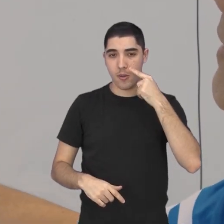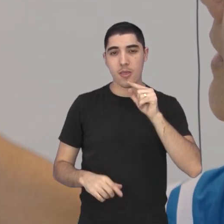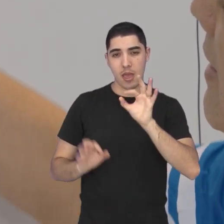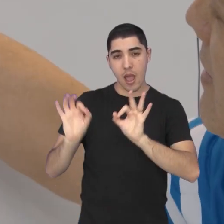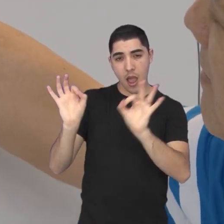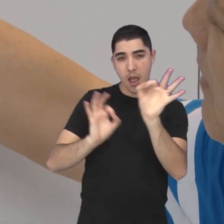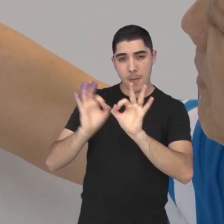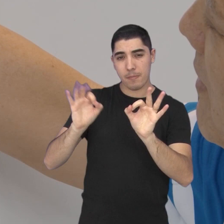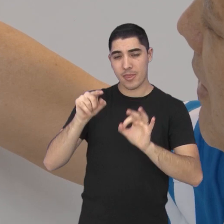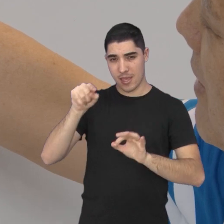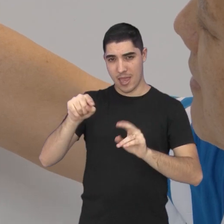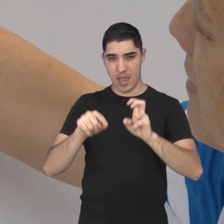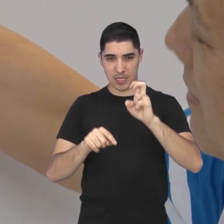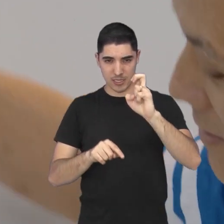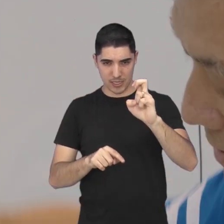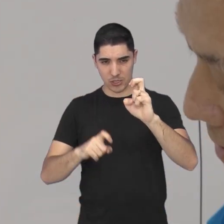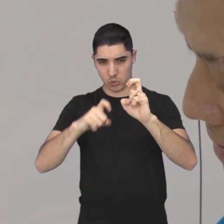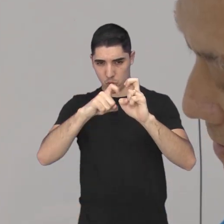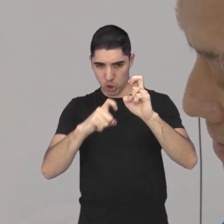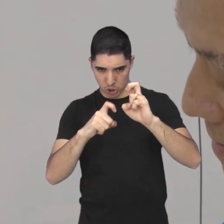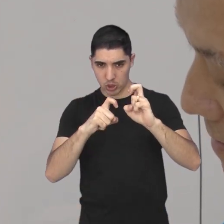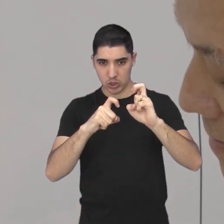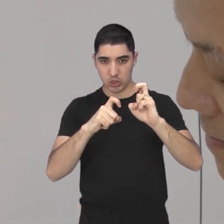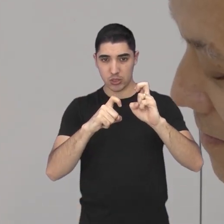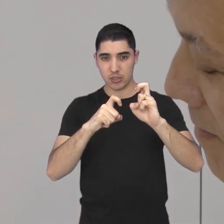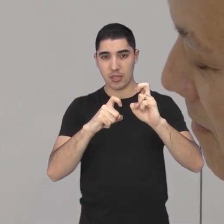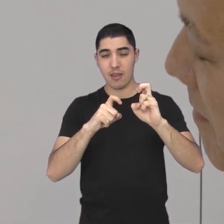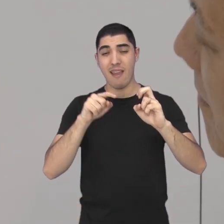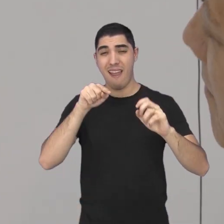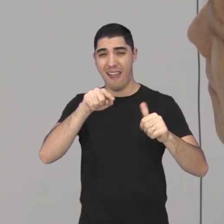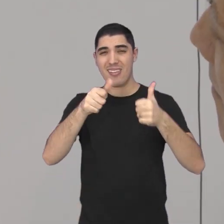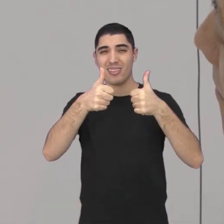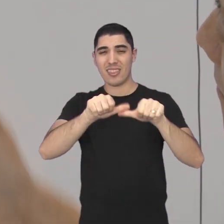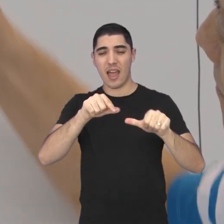vamos passar esse menos 10,